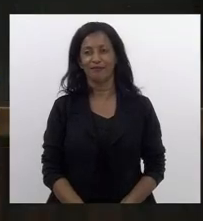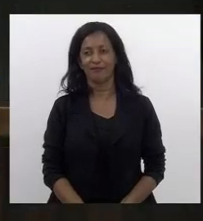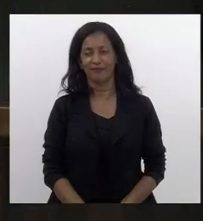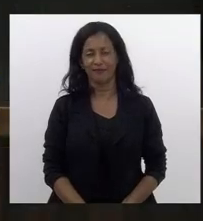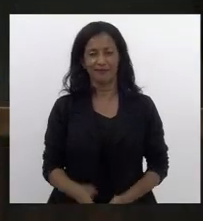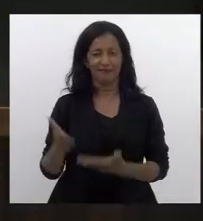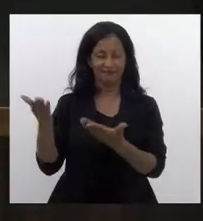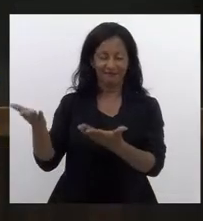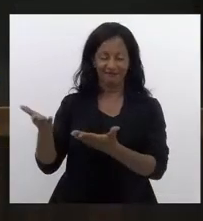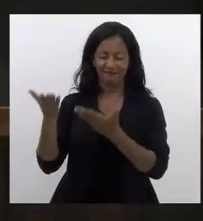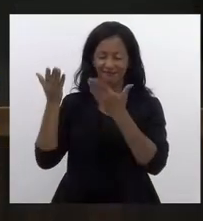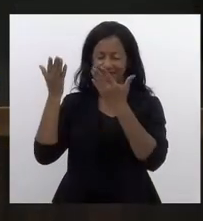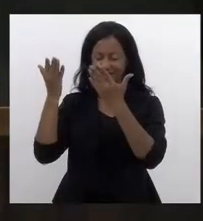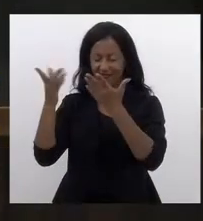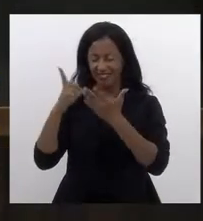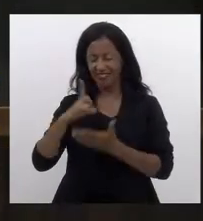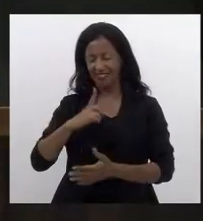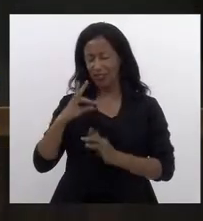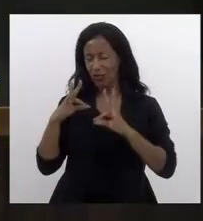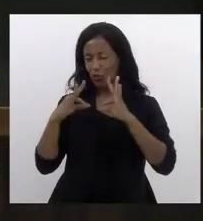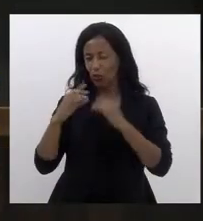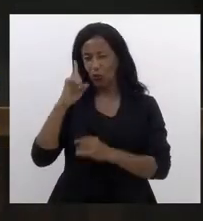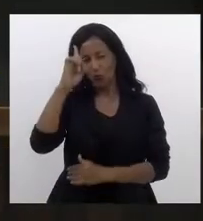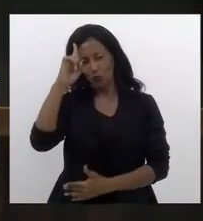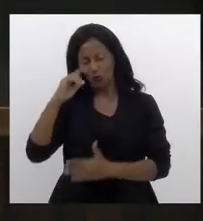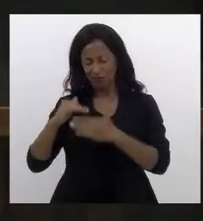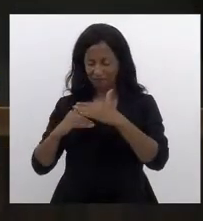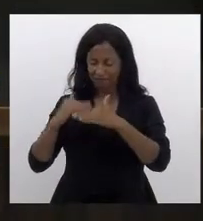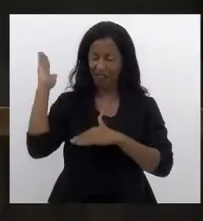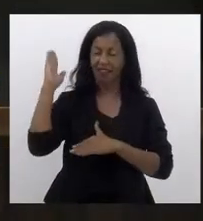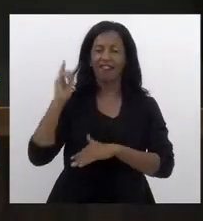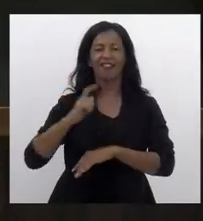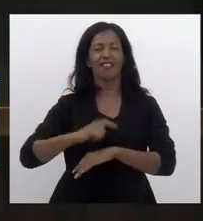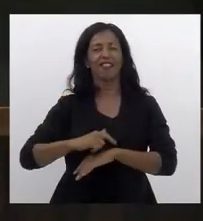Vossa Excelência tem todo o direito de extrapolar o tempo.